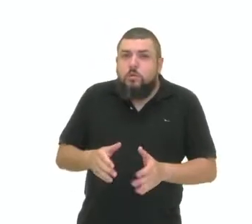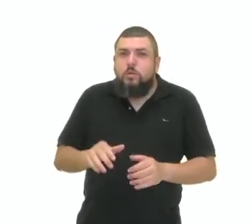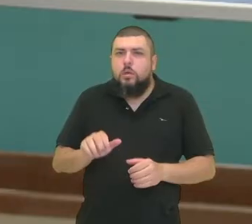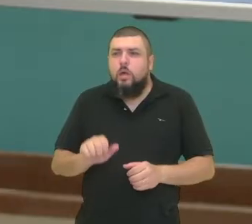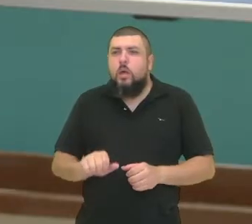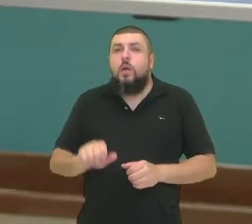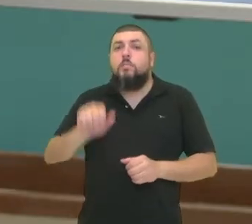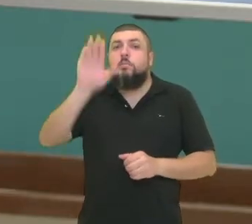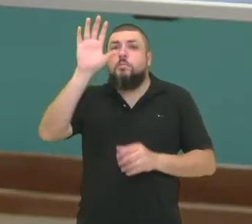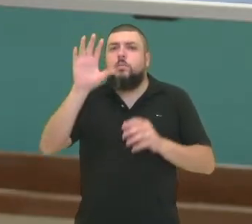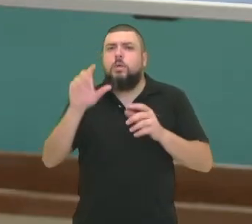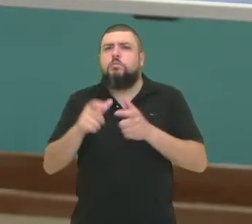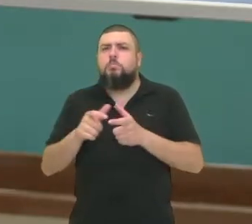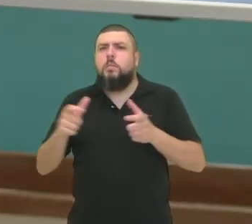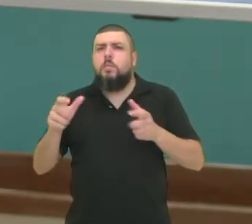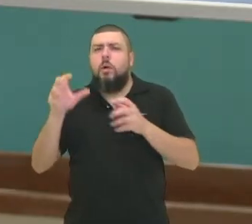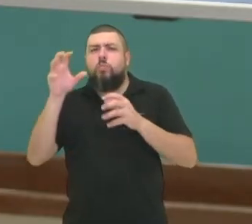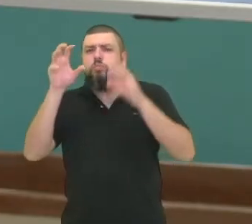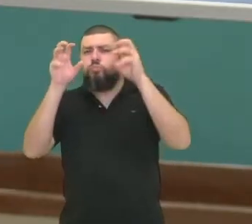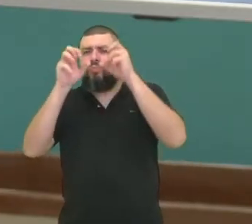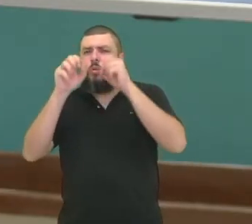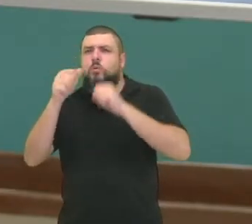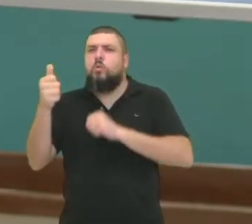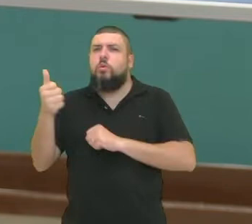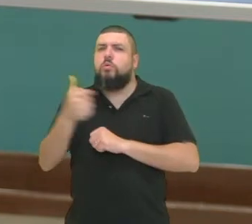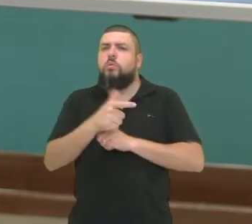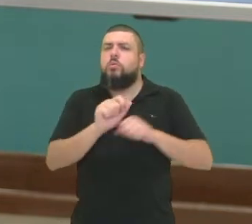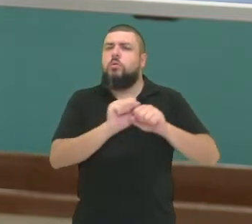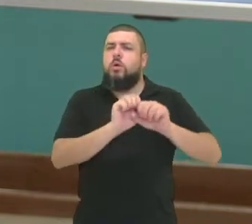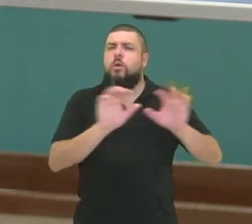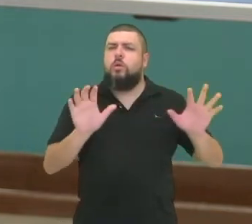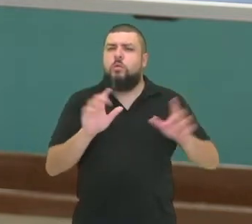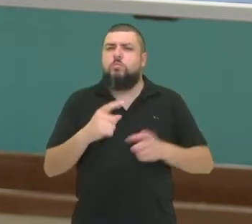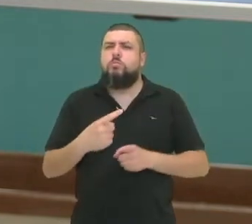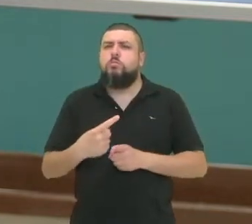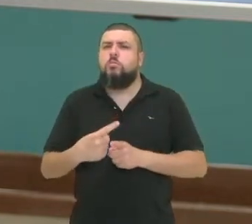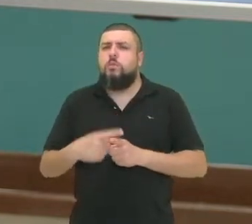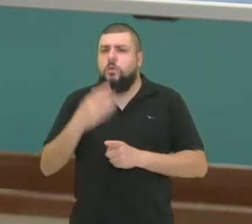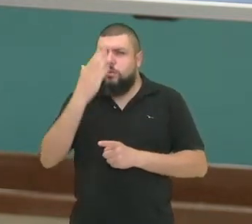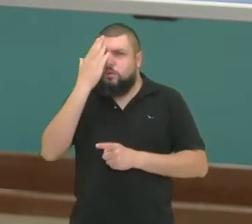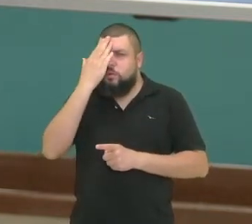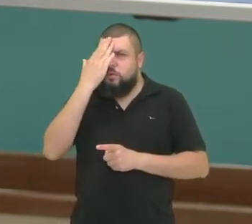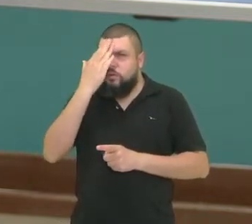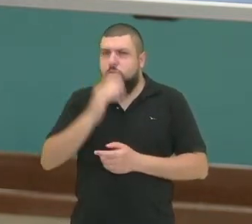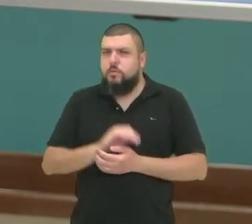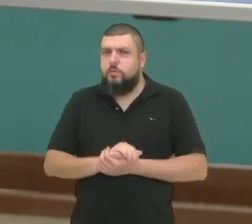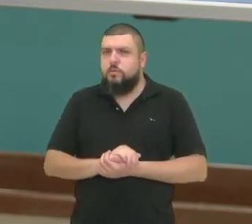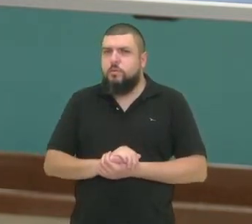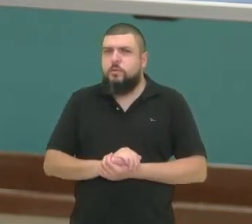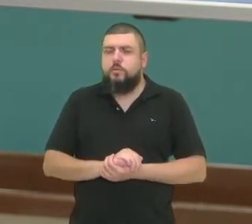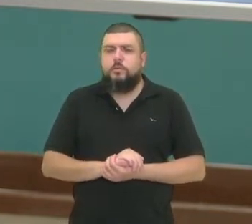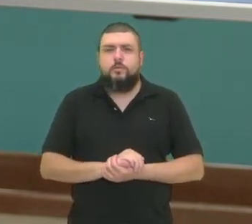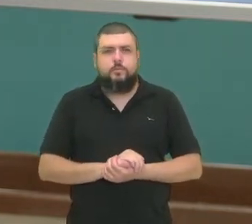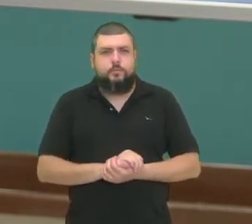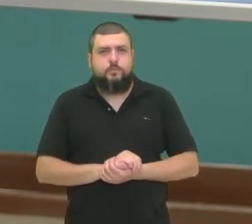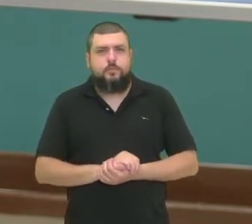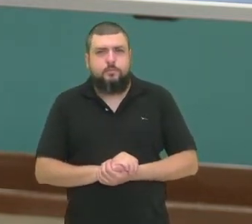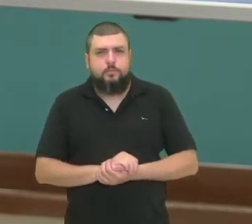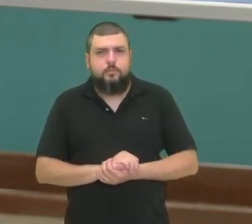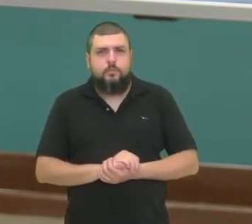que a probabilidade de ter olhos claros? A maioria da população tem os olhos